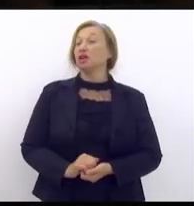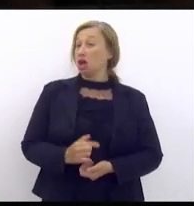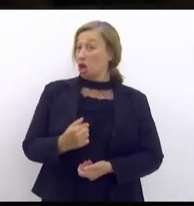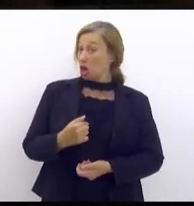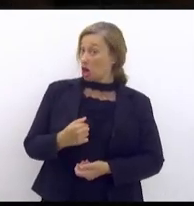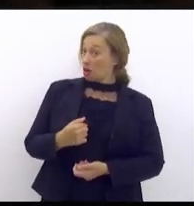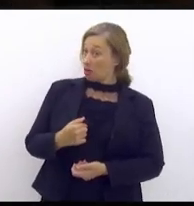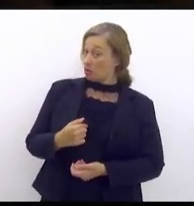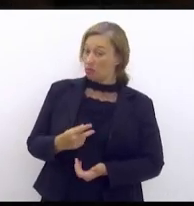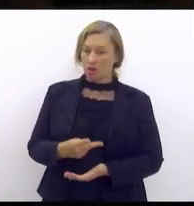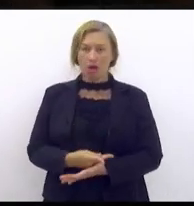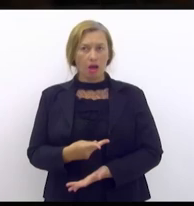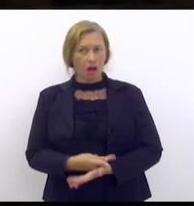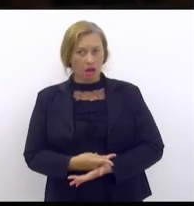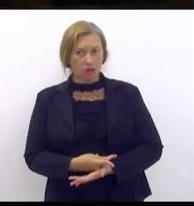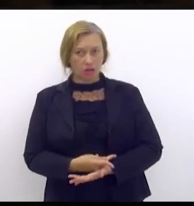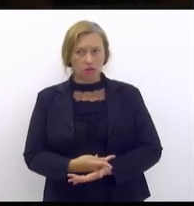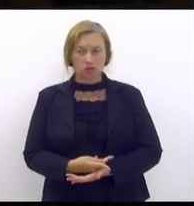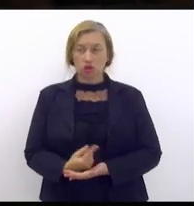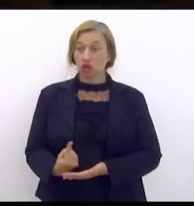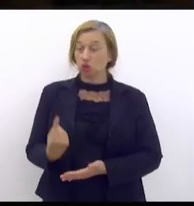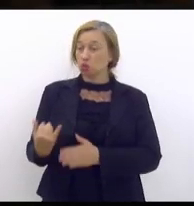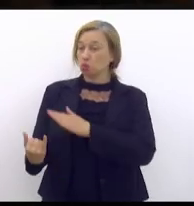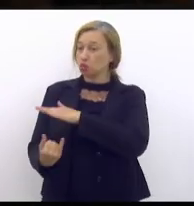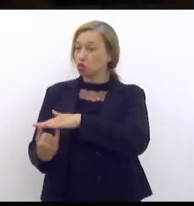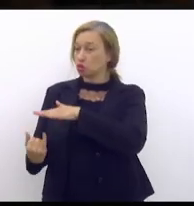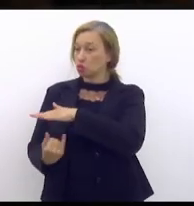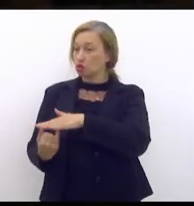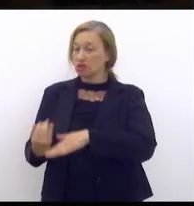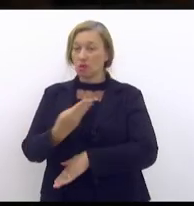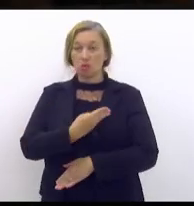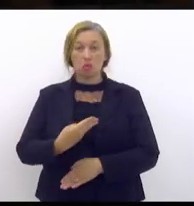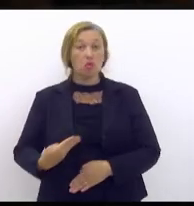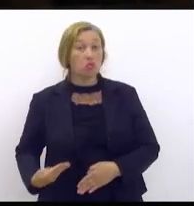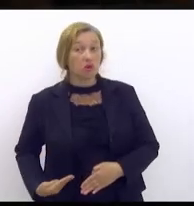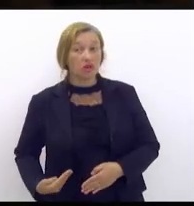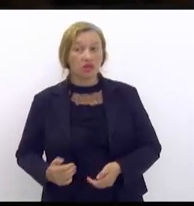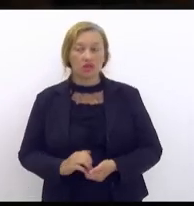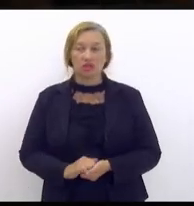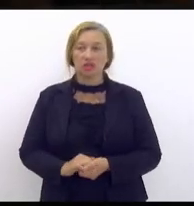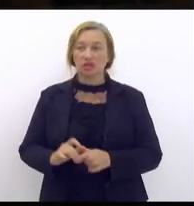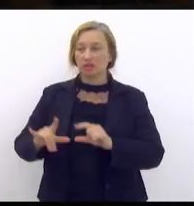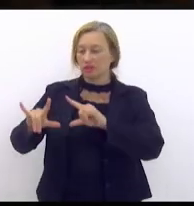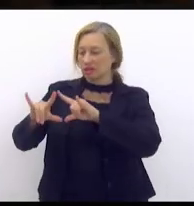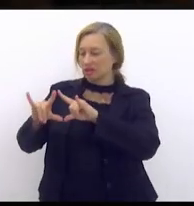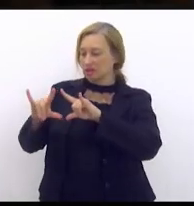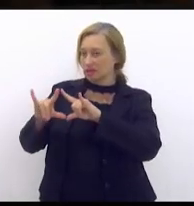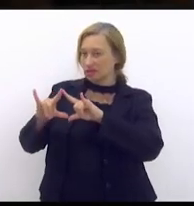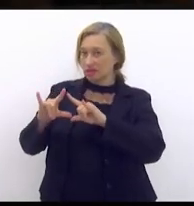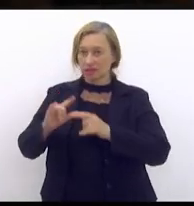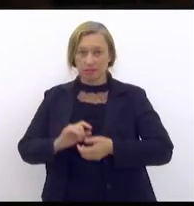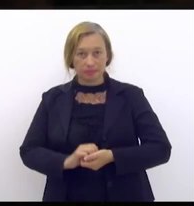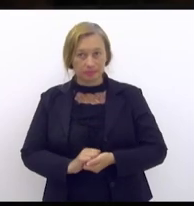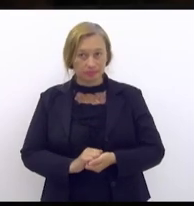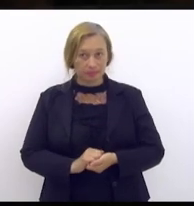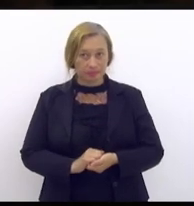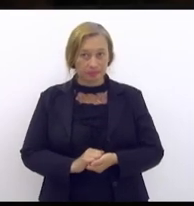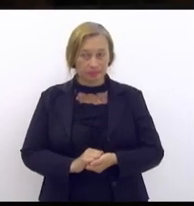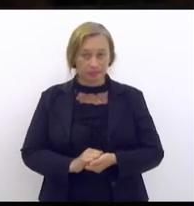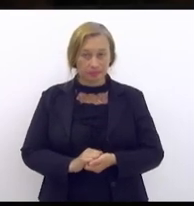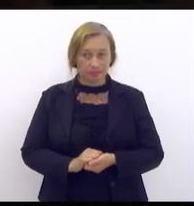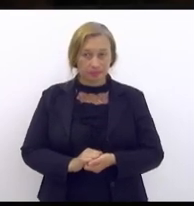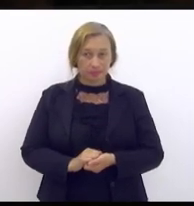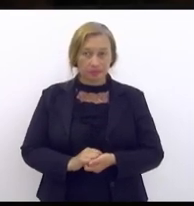eu leviano, que uma instituição pública é miliciana.